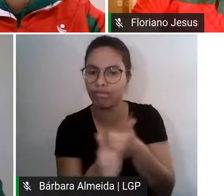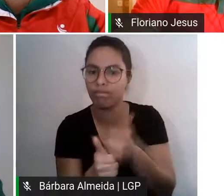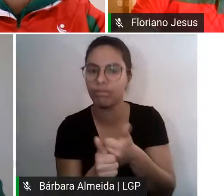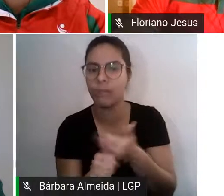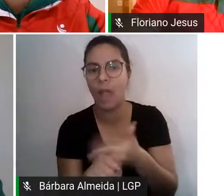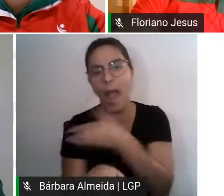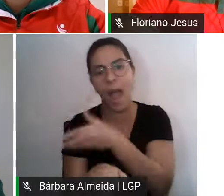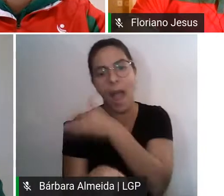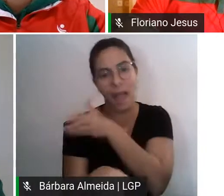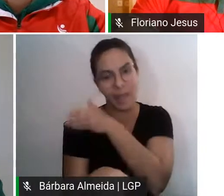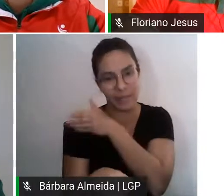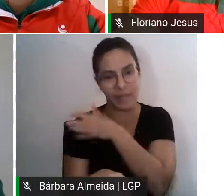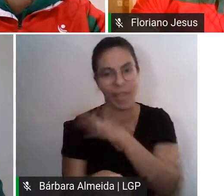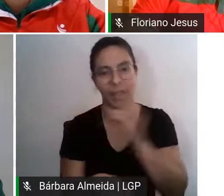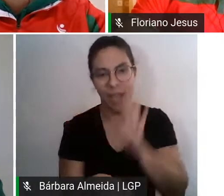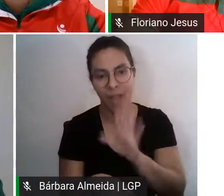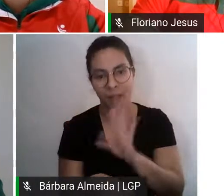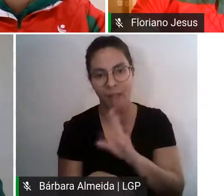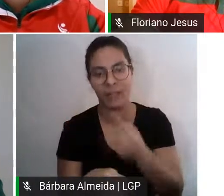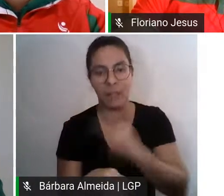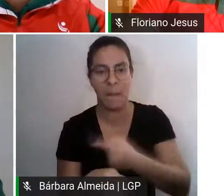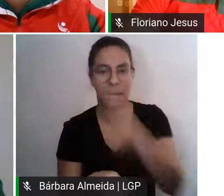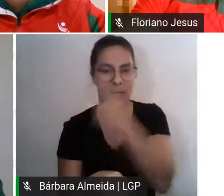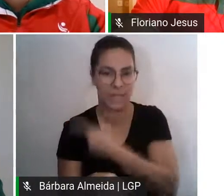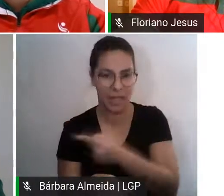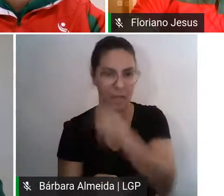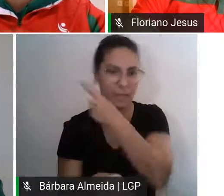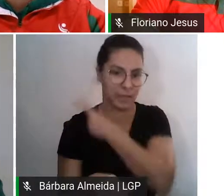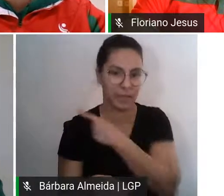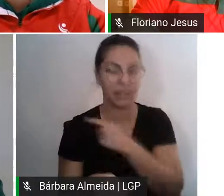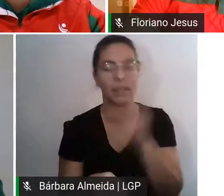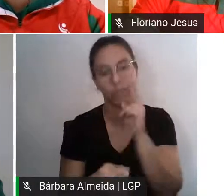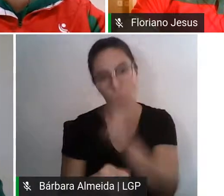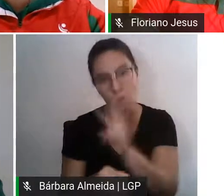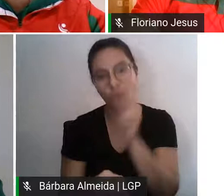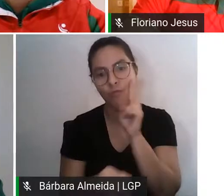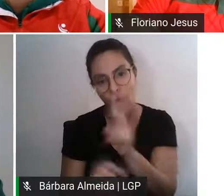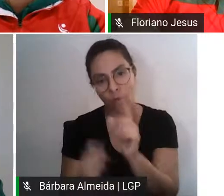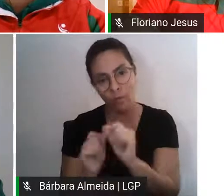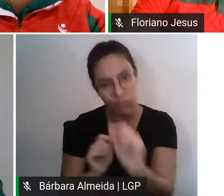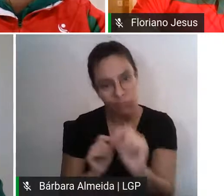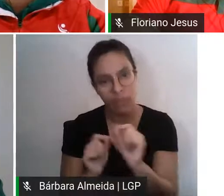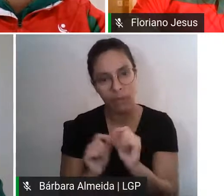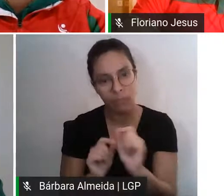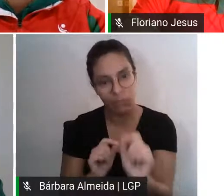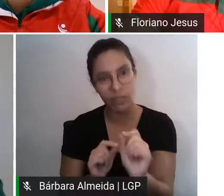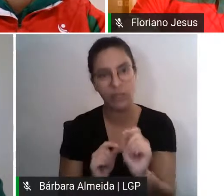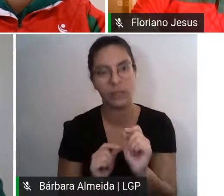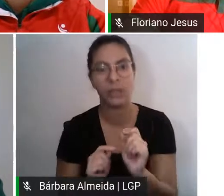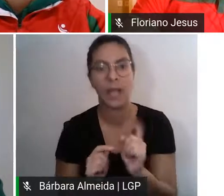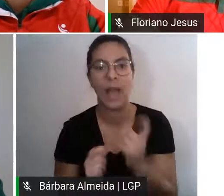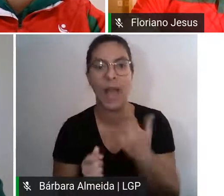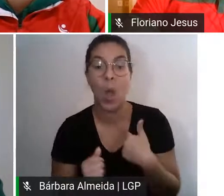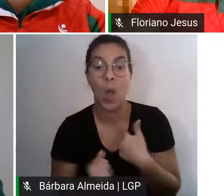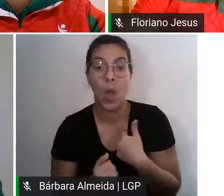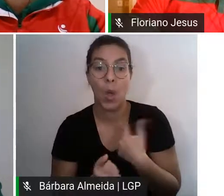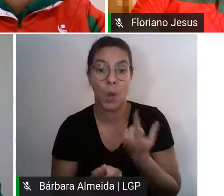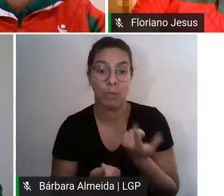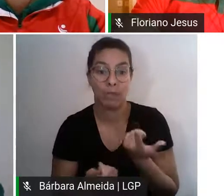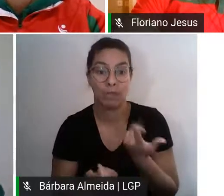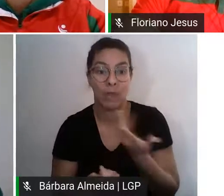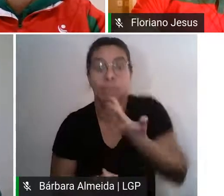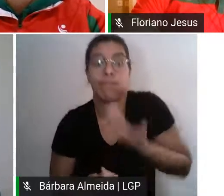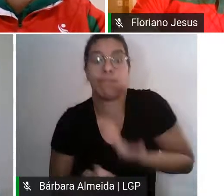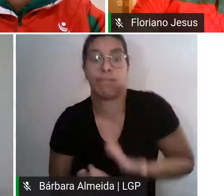algumas dos webinars das semanas passadas e para alguém com menos andança neste contexto do